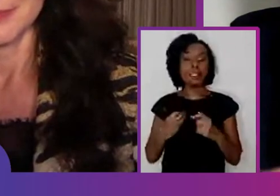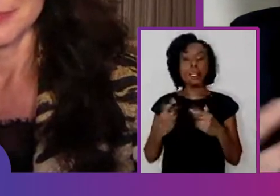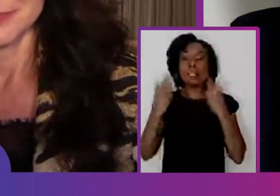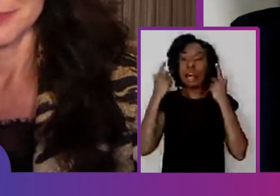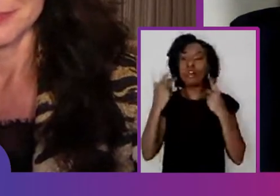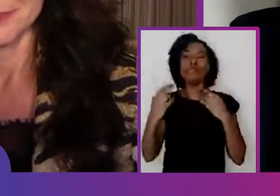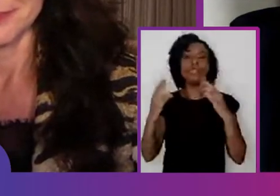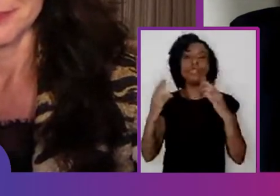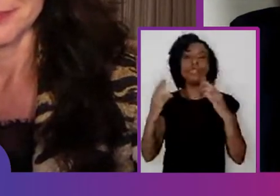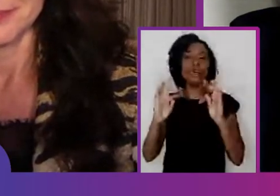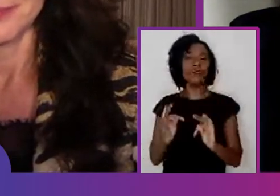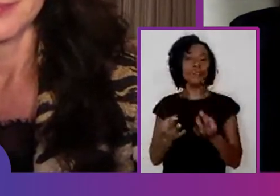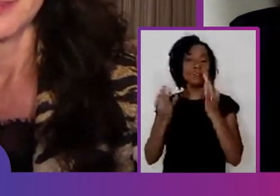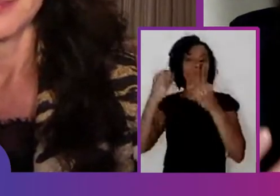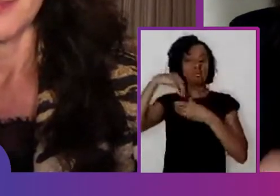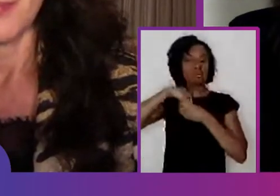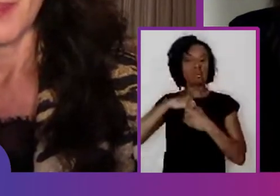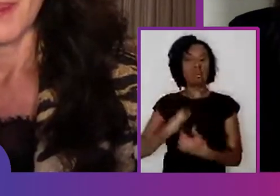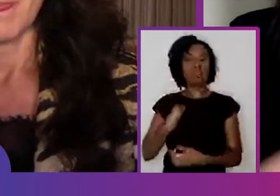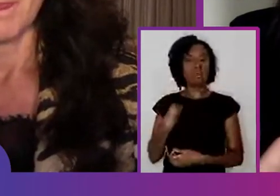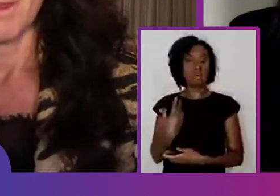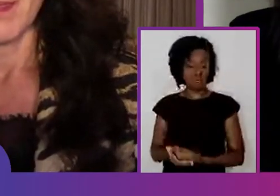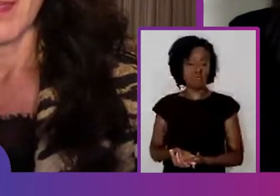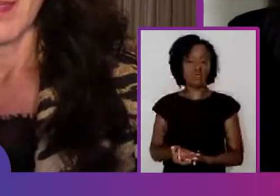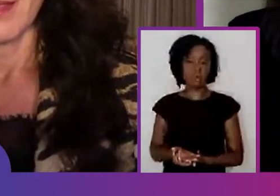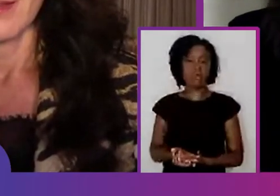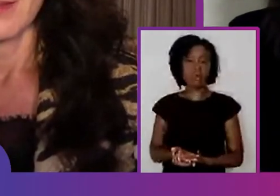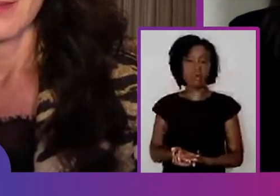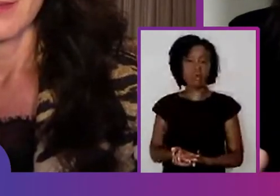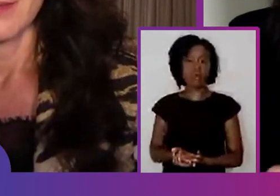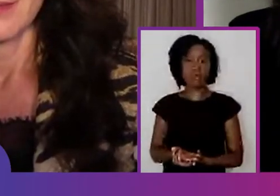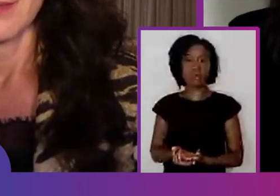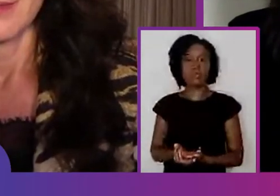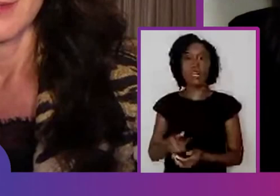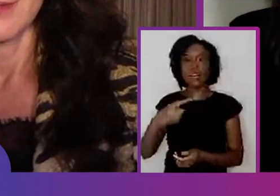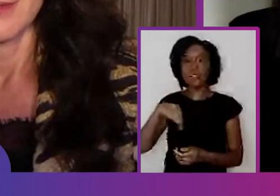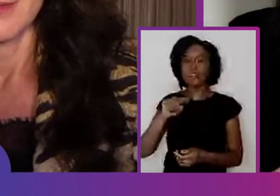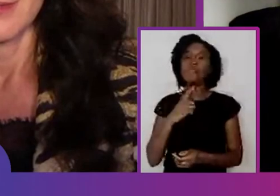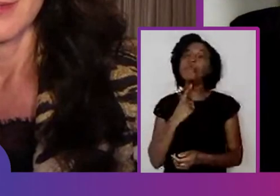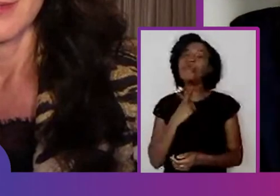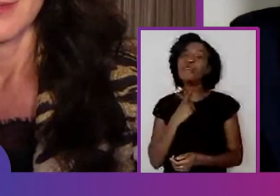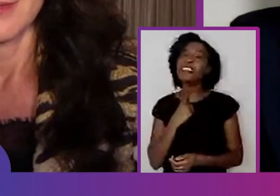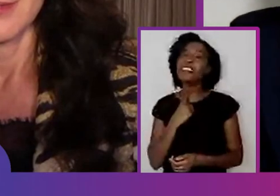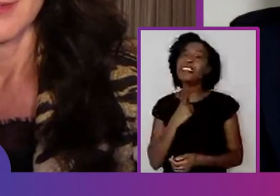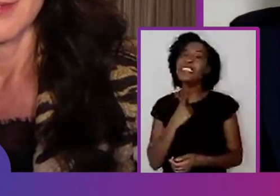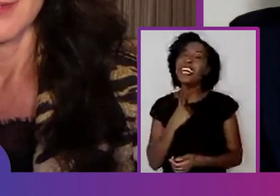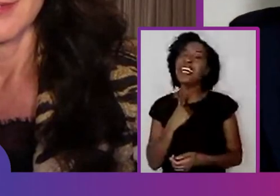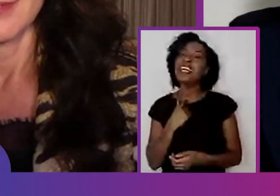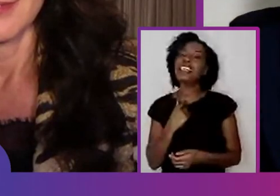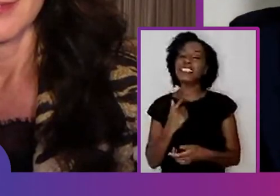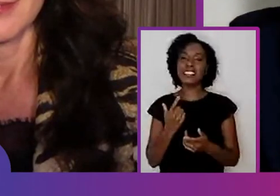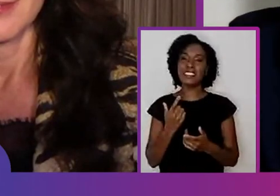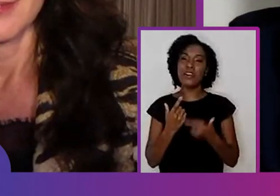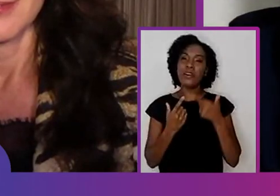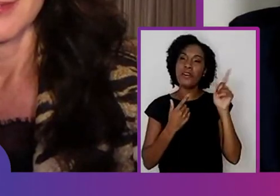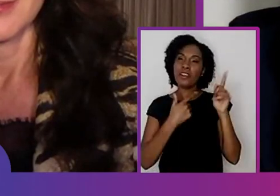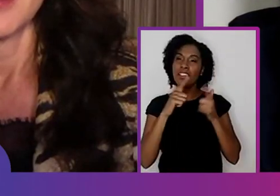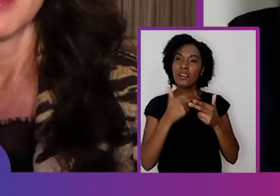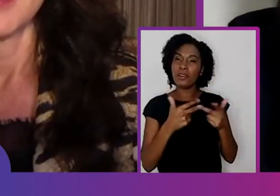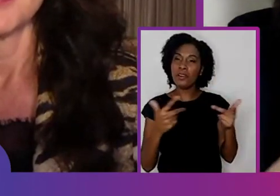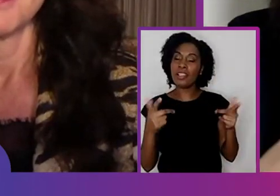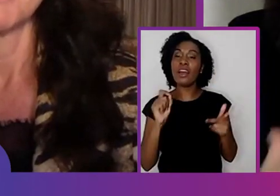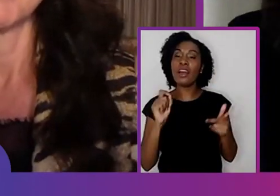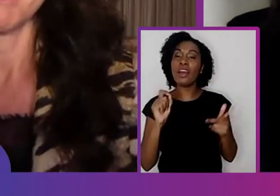que, de uma certa forma, a gente tenha vontade e desejo daquilo que a gente não tem hoje, que é o presencial.